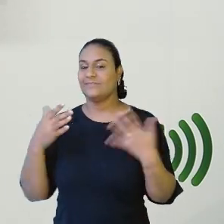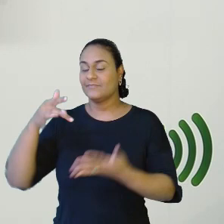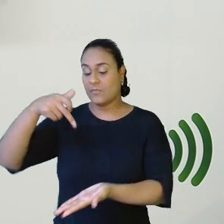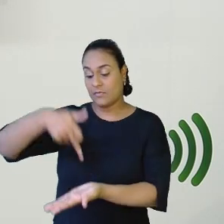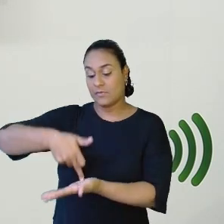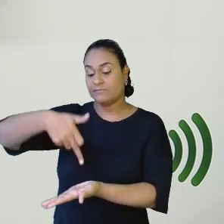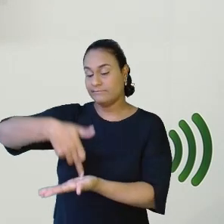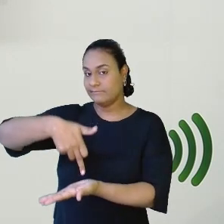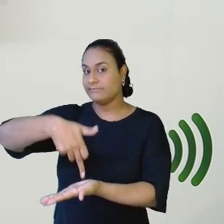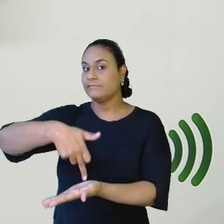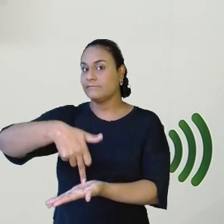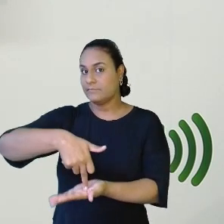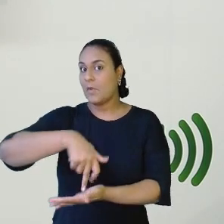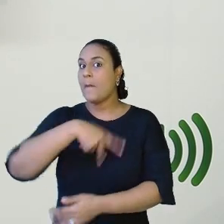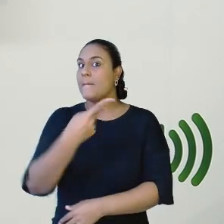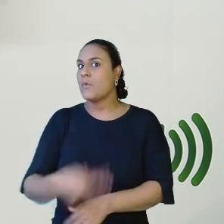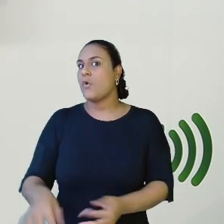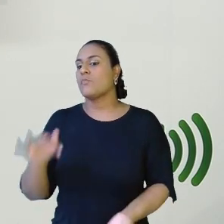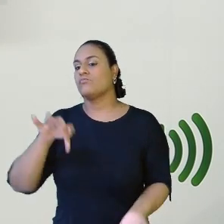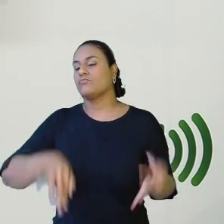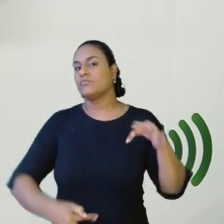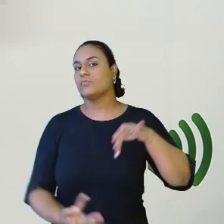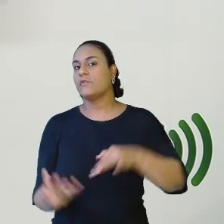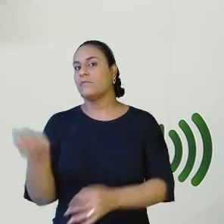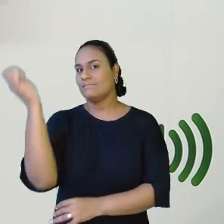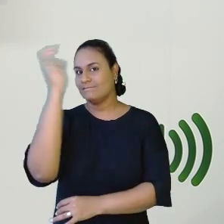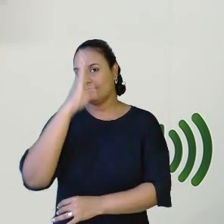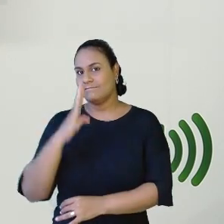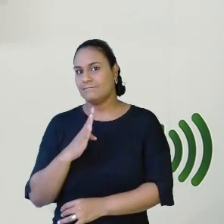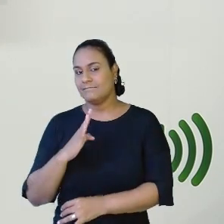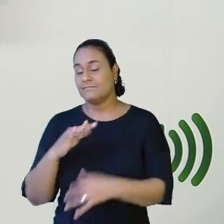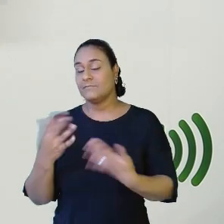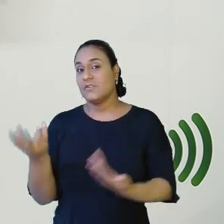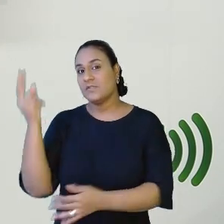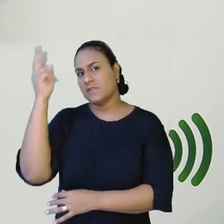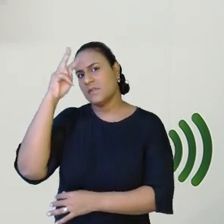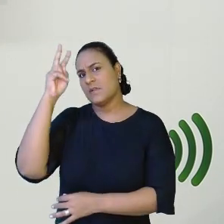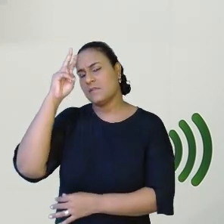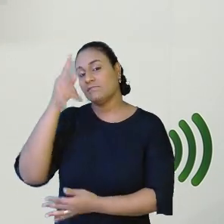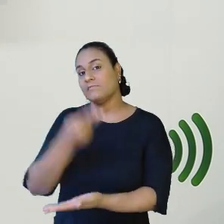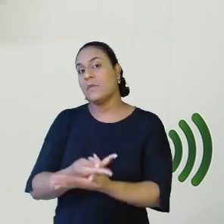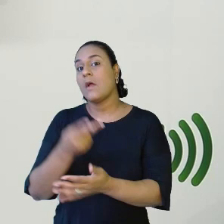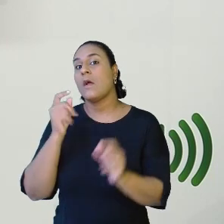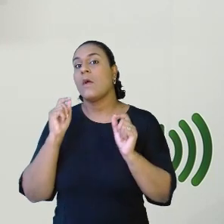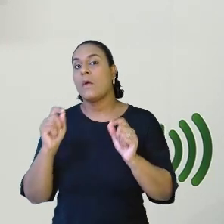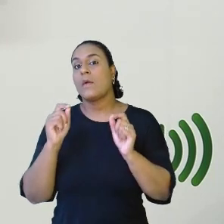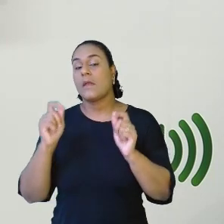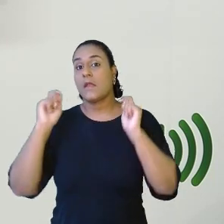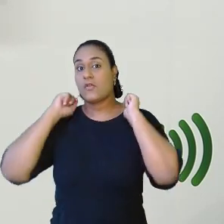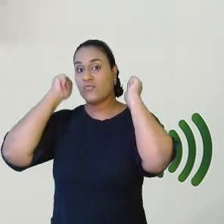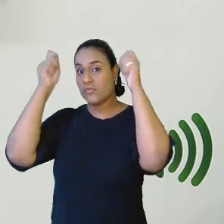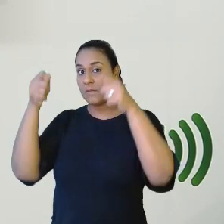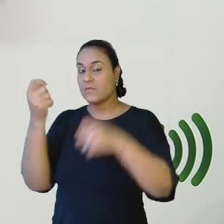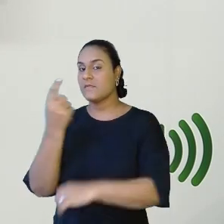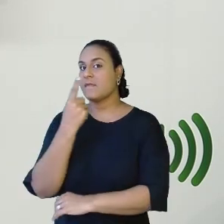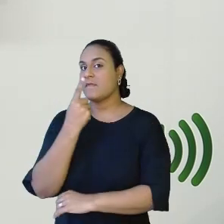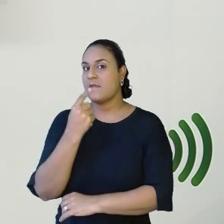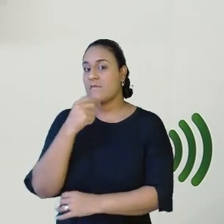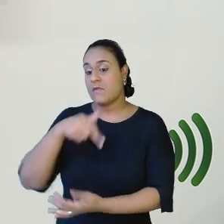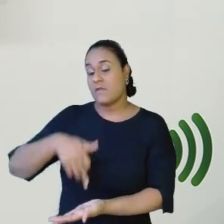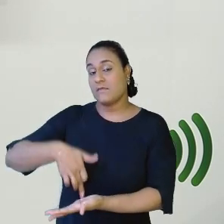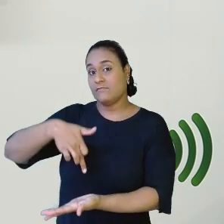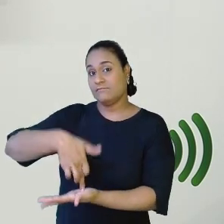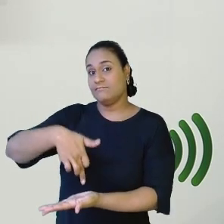um personagem do folclore brasileiro. E aí, nessa história, o que é que acontece? Chapeuzinho Vermelho e Saci